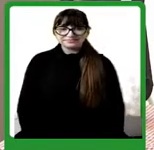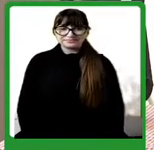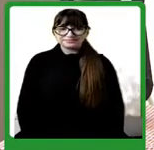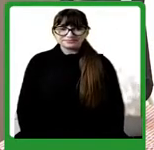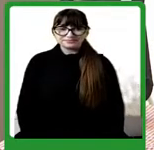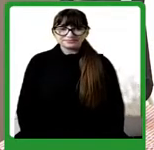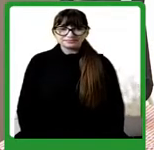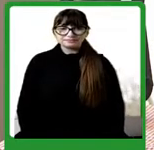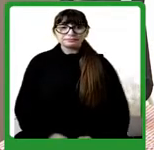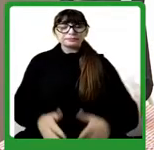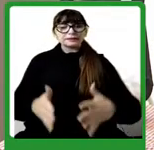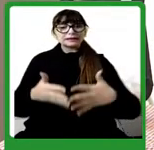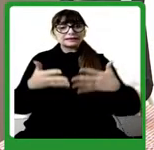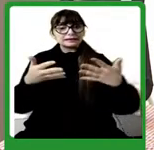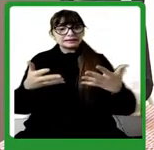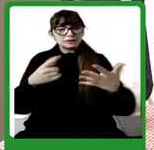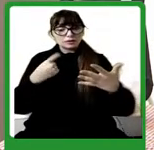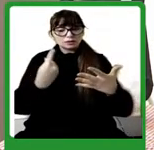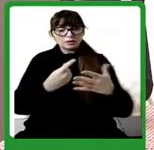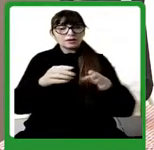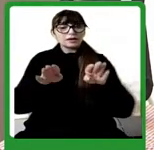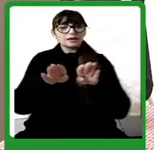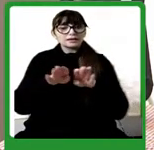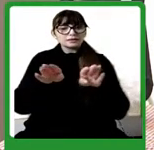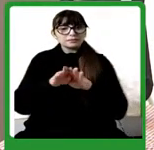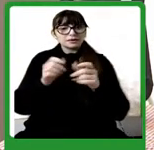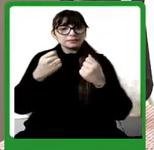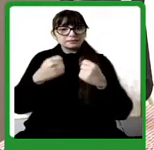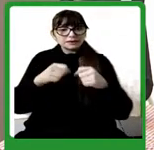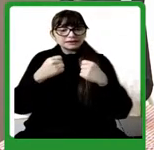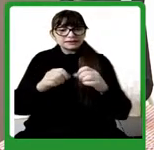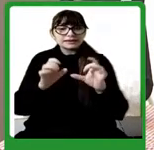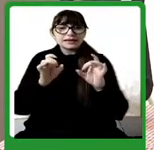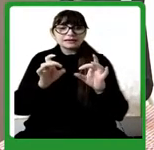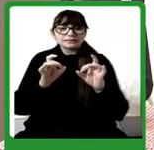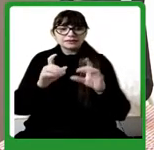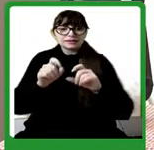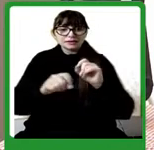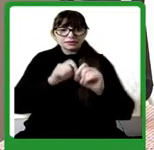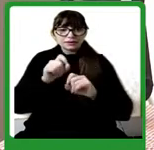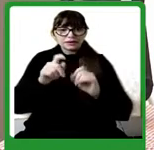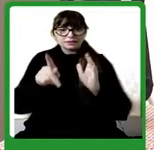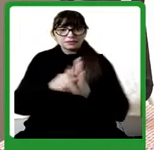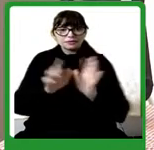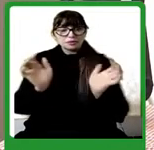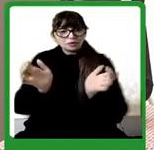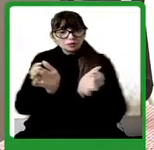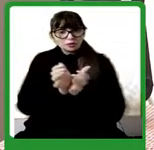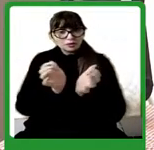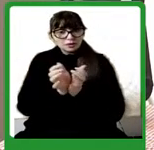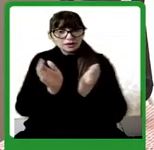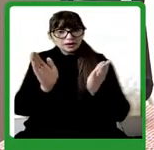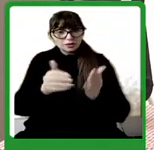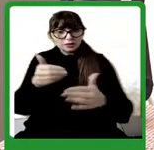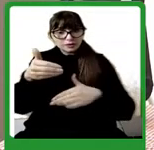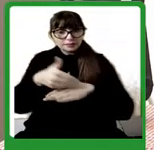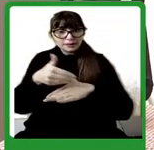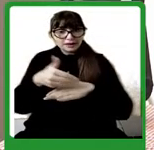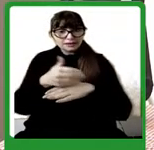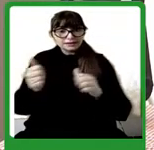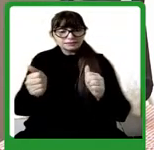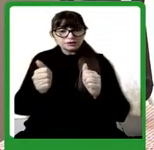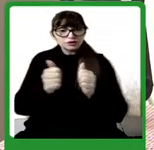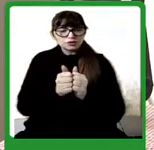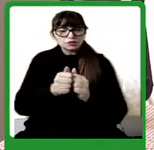Fernando, precisamos também dar um alô todo especial aos nossos colegas embaixadores do programa Sicredi